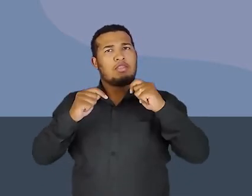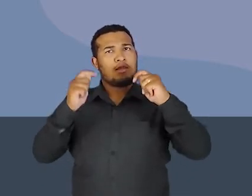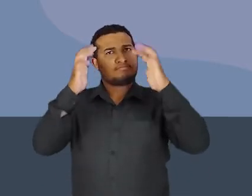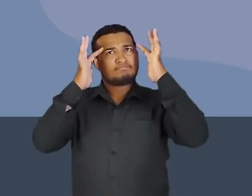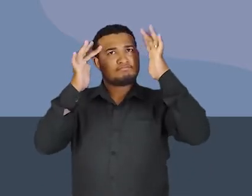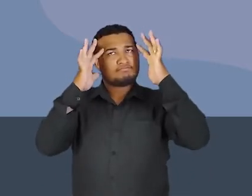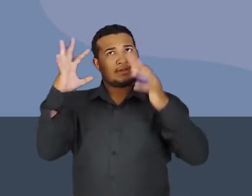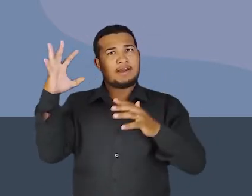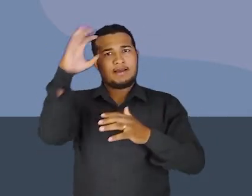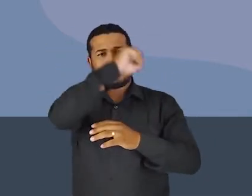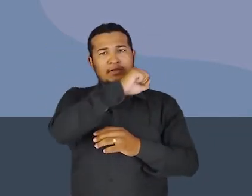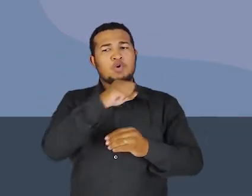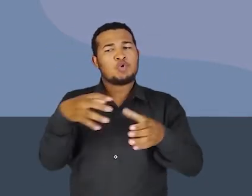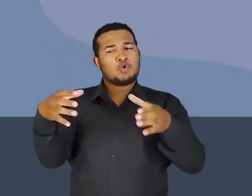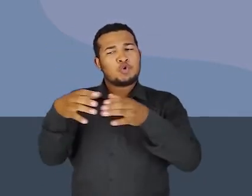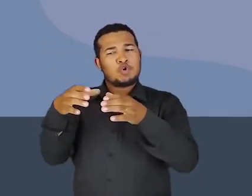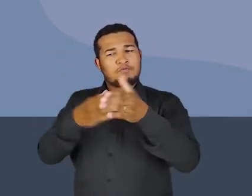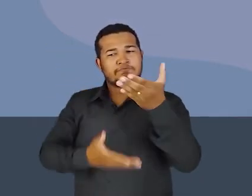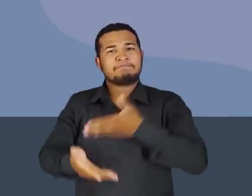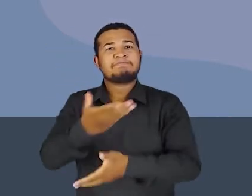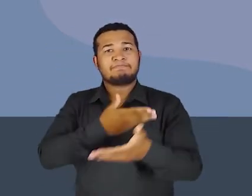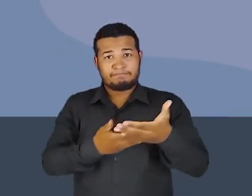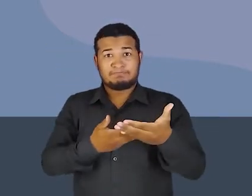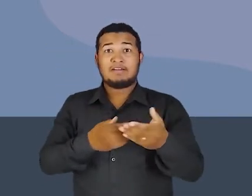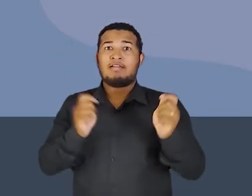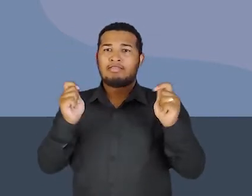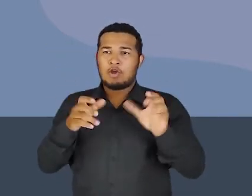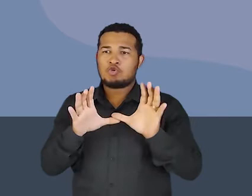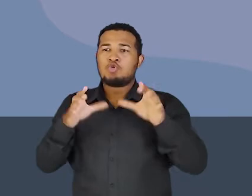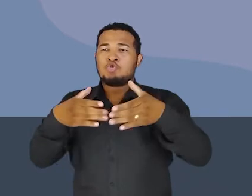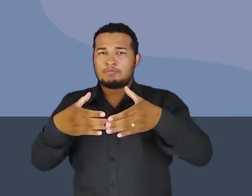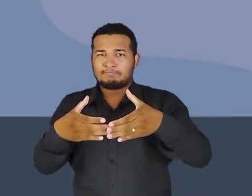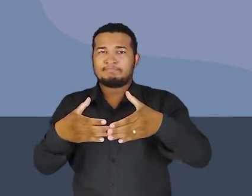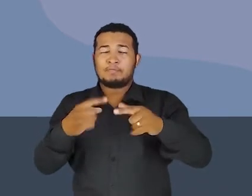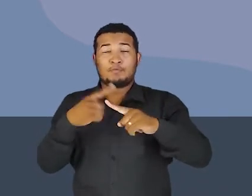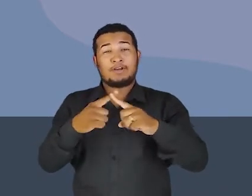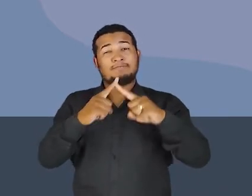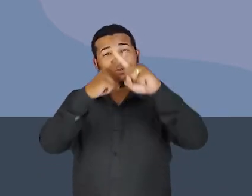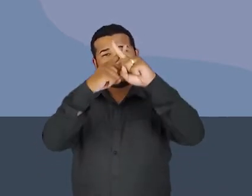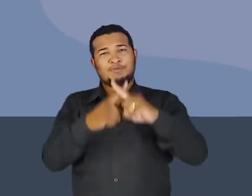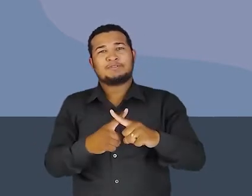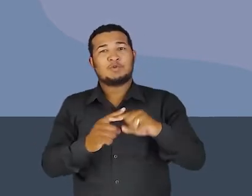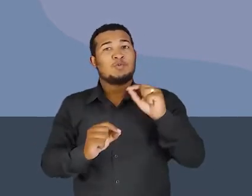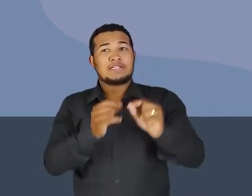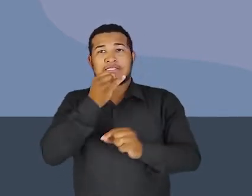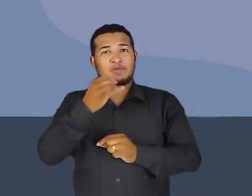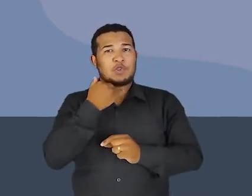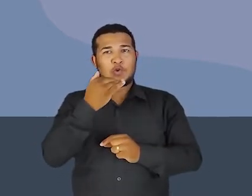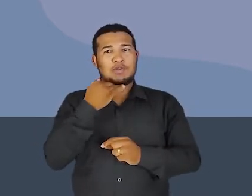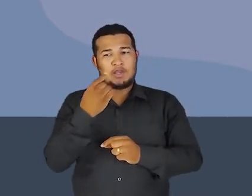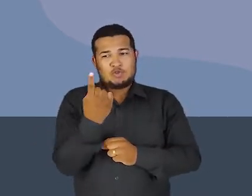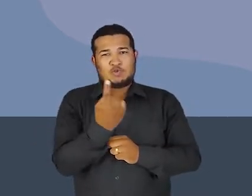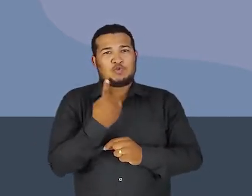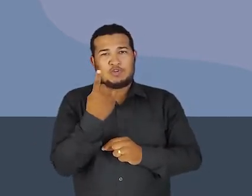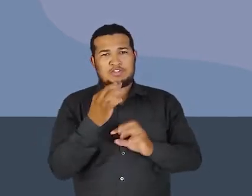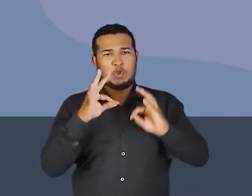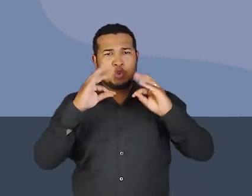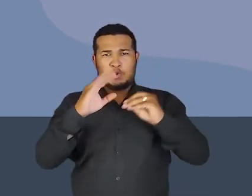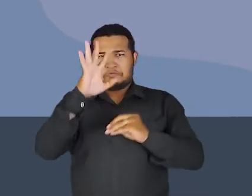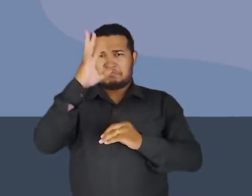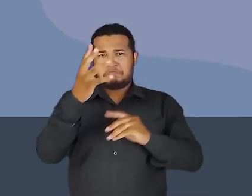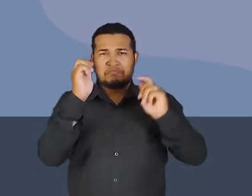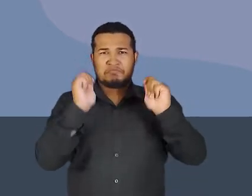é uma excelente forma de exercitar a ideia do coletivo. Afinal, em uma competição de handebol, ninguém é capaz de resolver tudo sozinho.